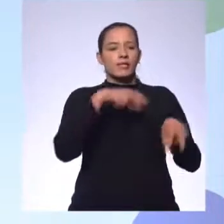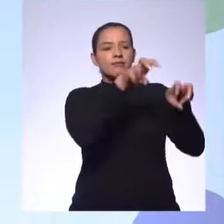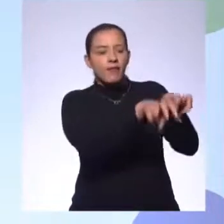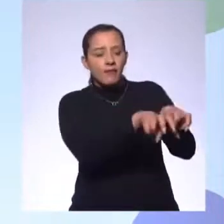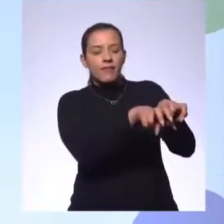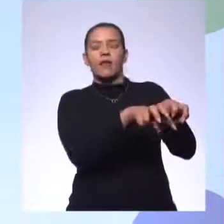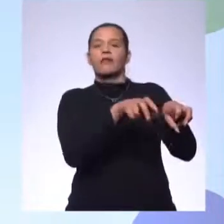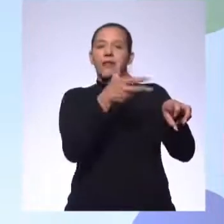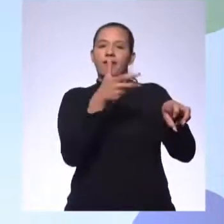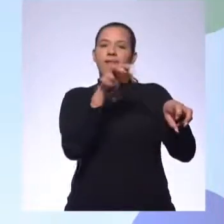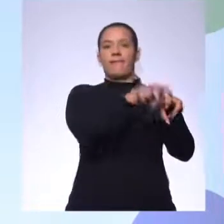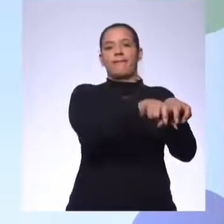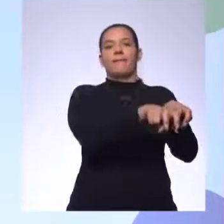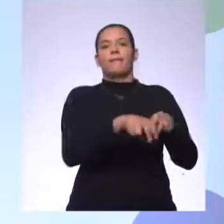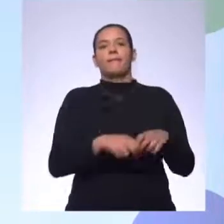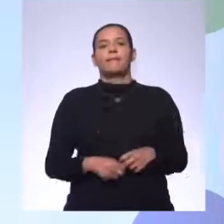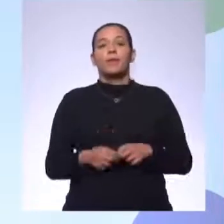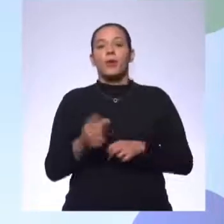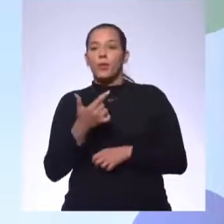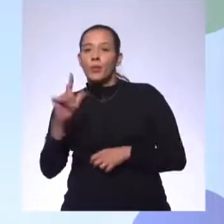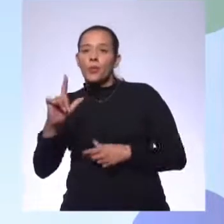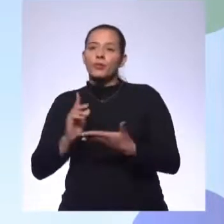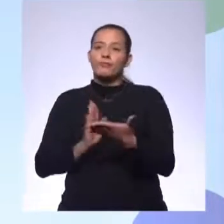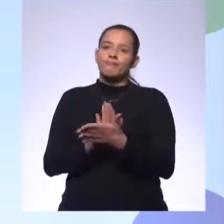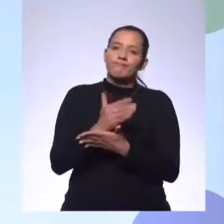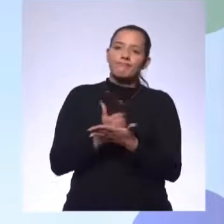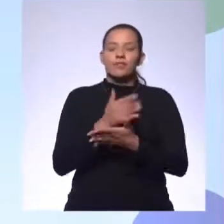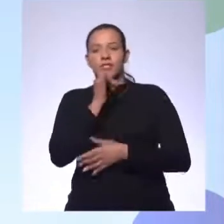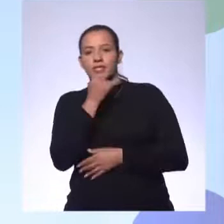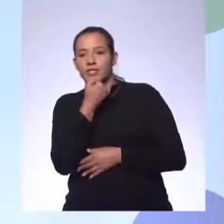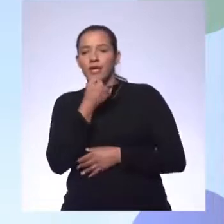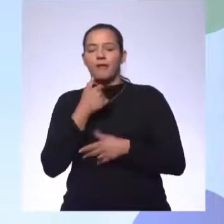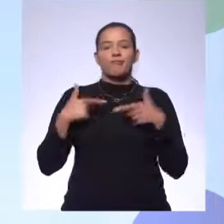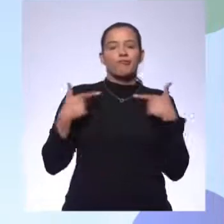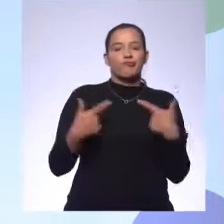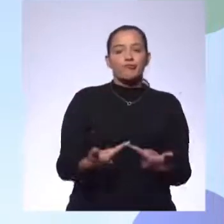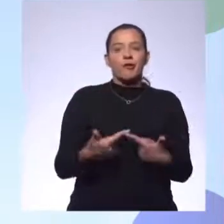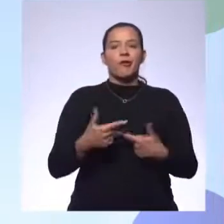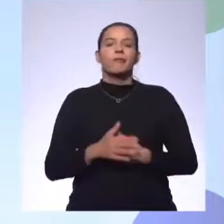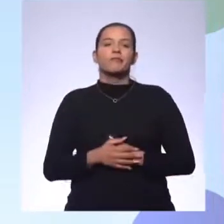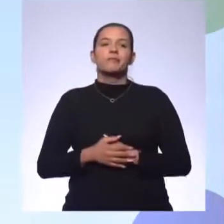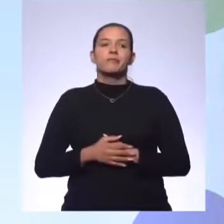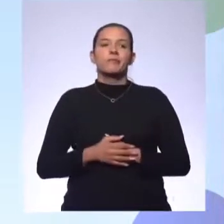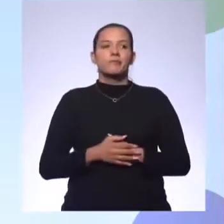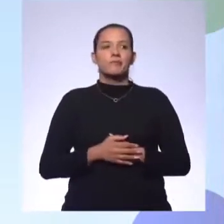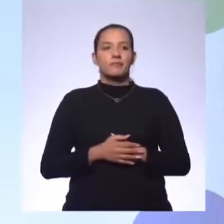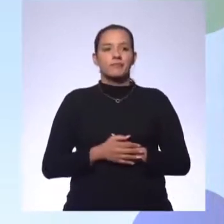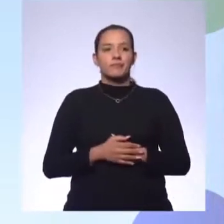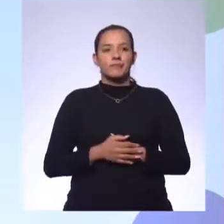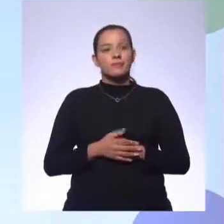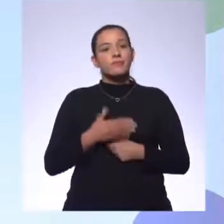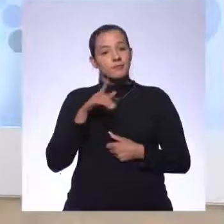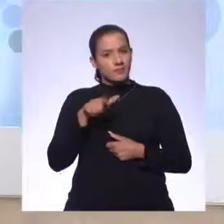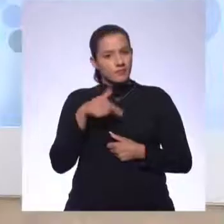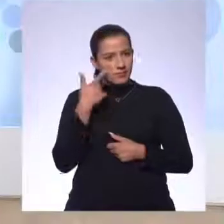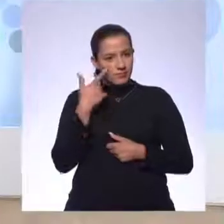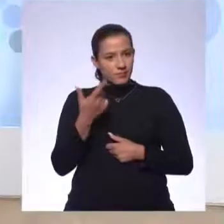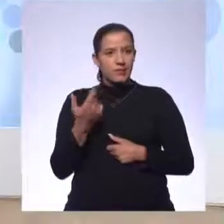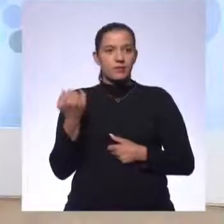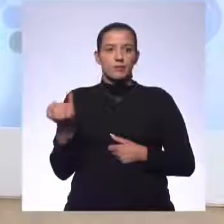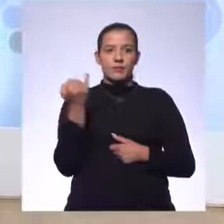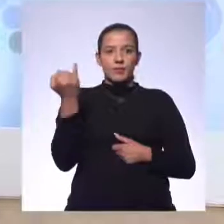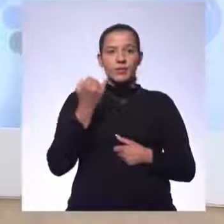professora Rosa. Os alunos falam incomodado, triste, entediado. Olha que importante isso. Ele